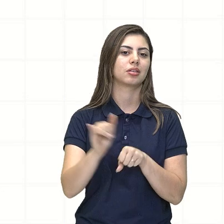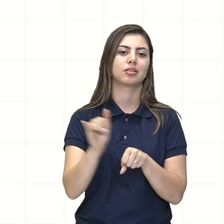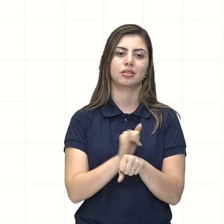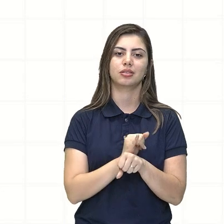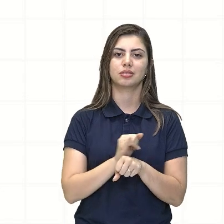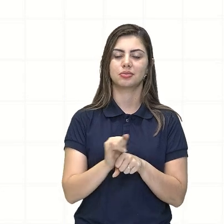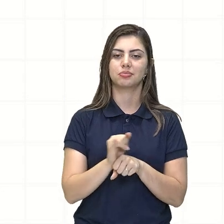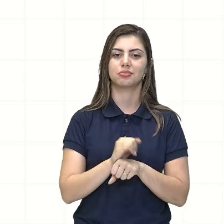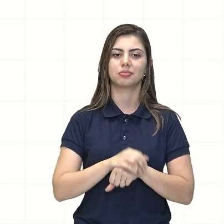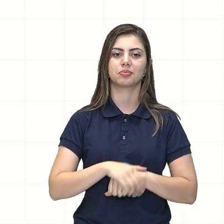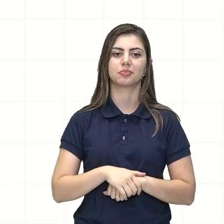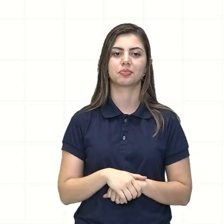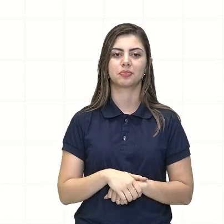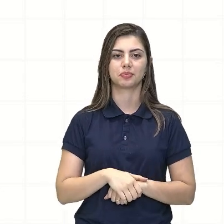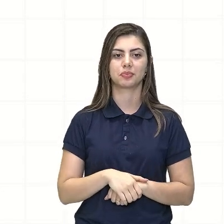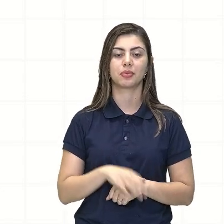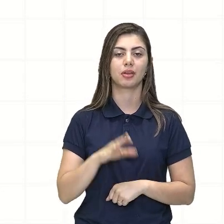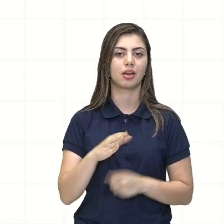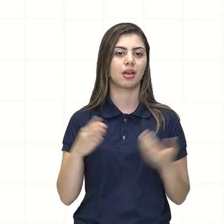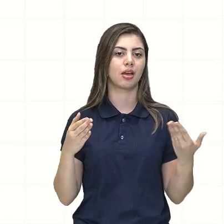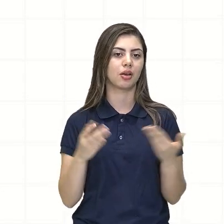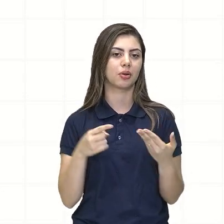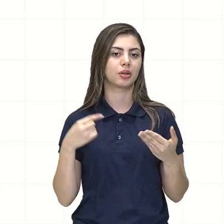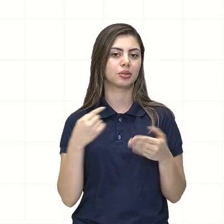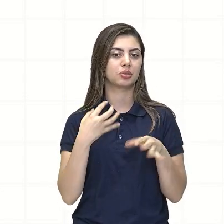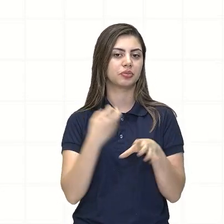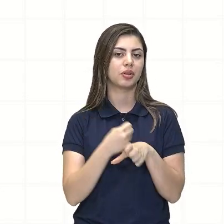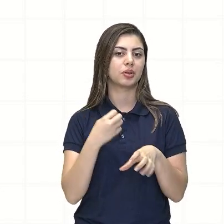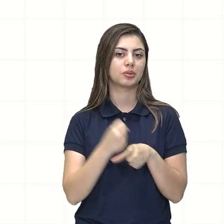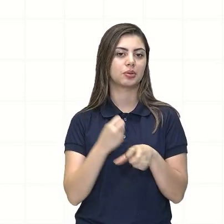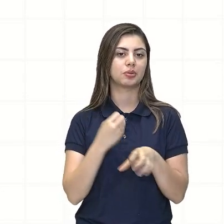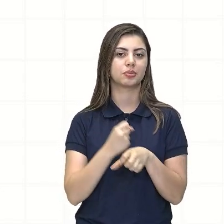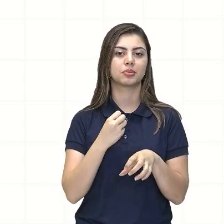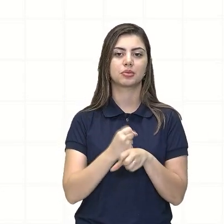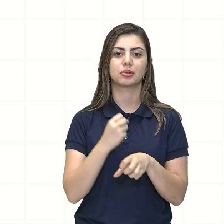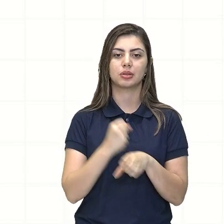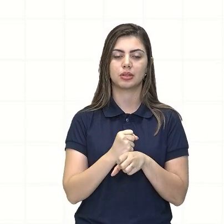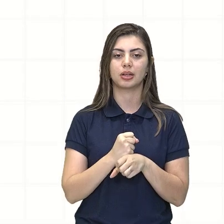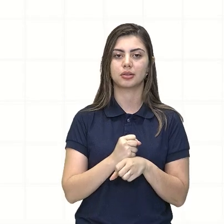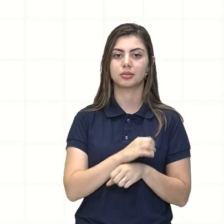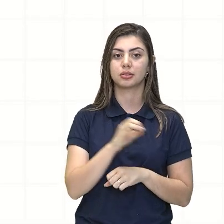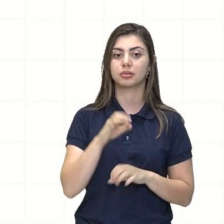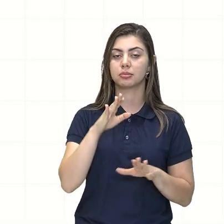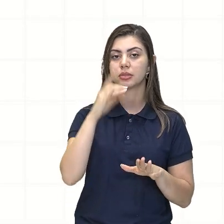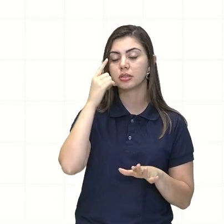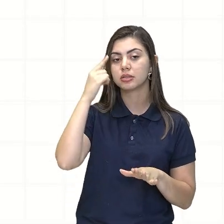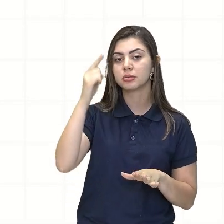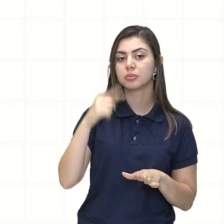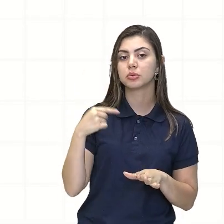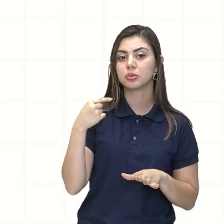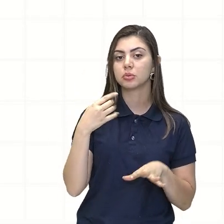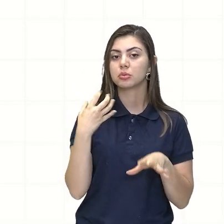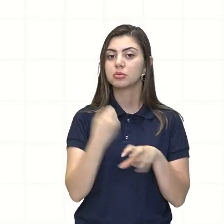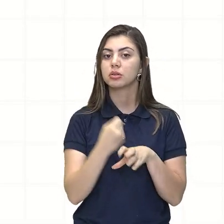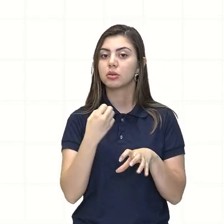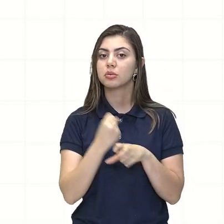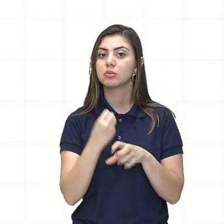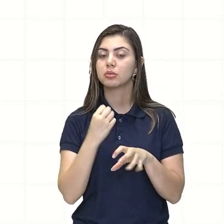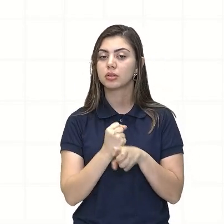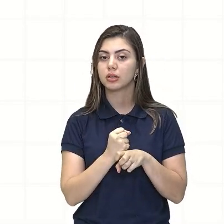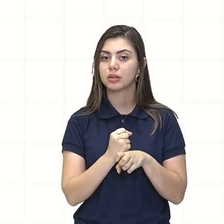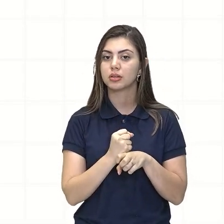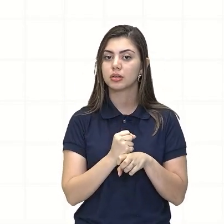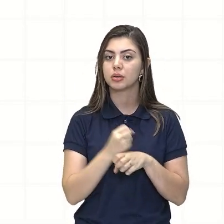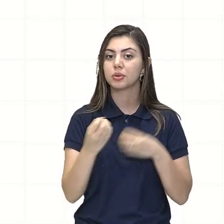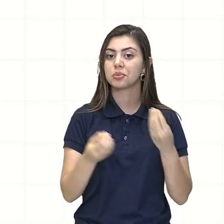pessoal. Vamos aqui a mais alguns produtos. Lembrando que sempre que a gente fala produto,